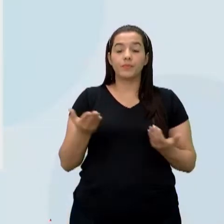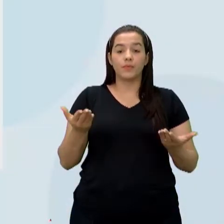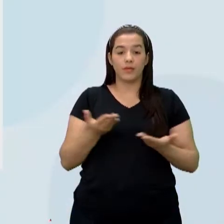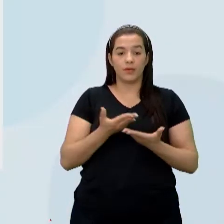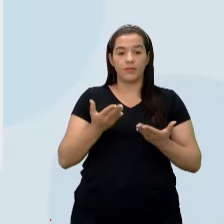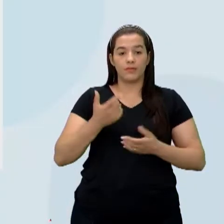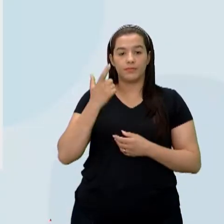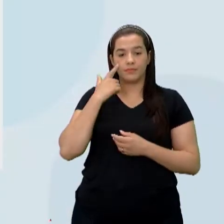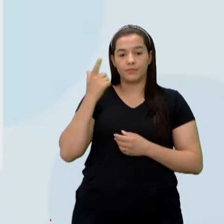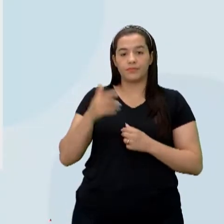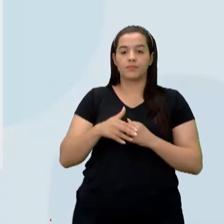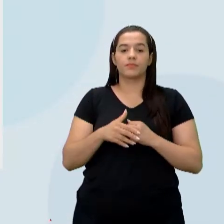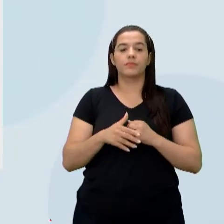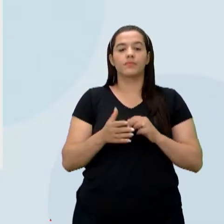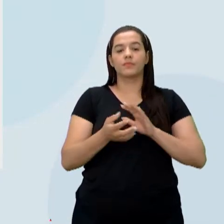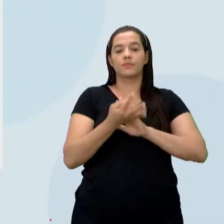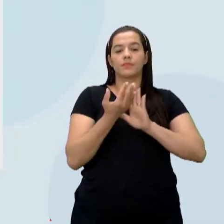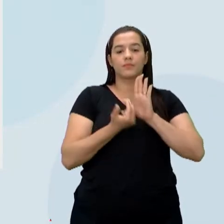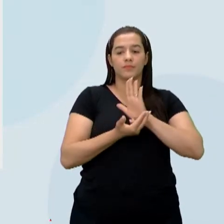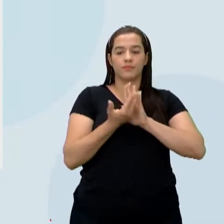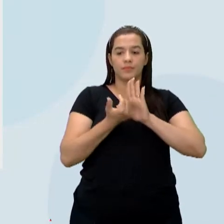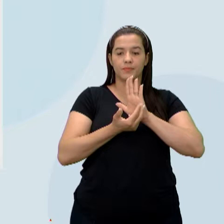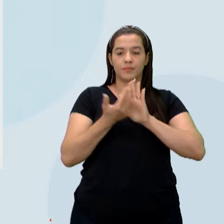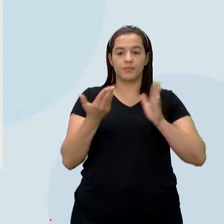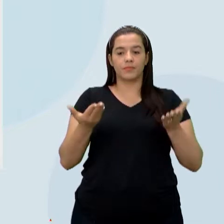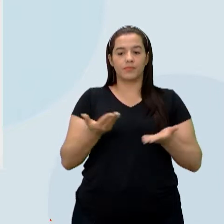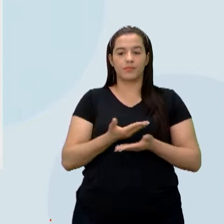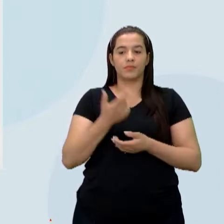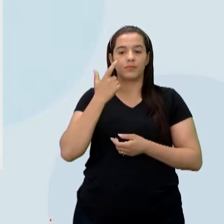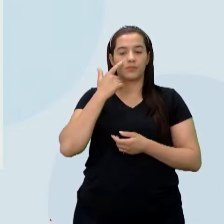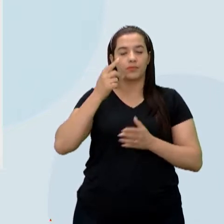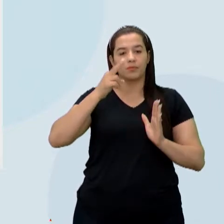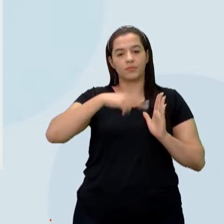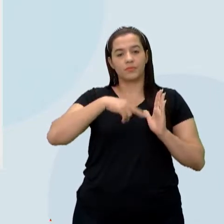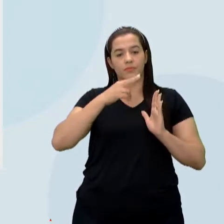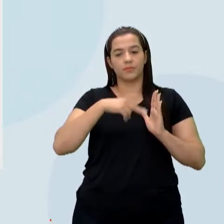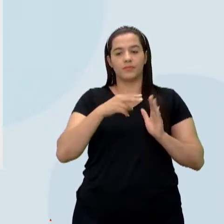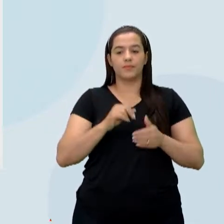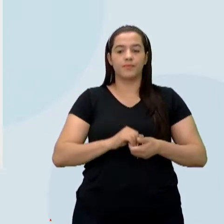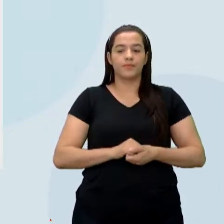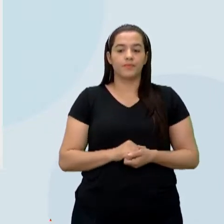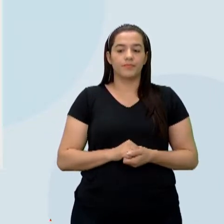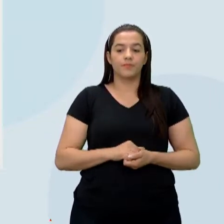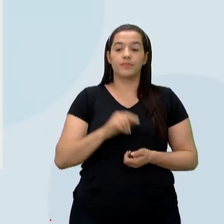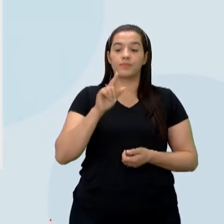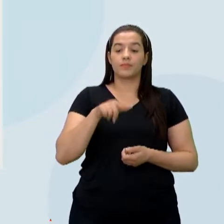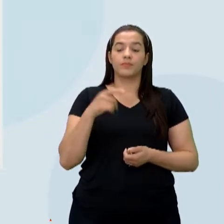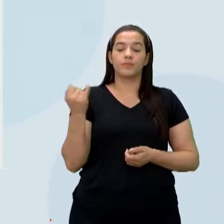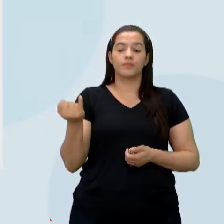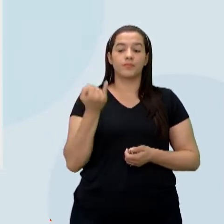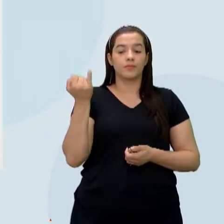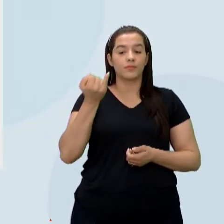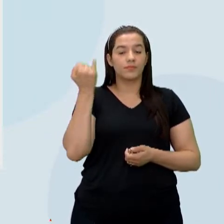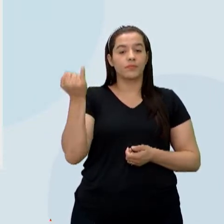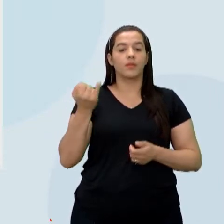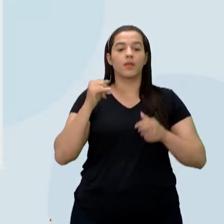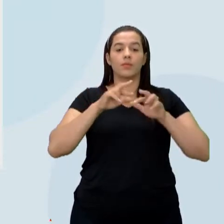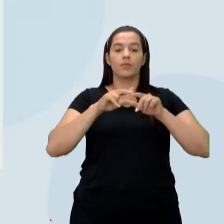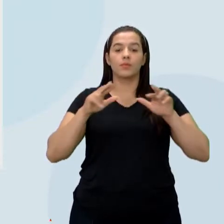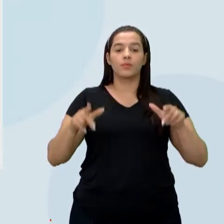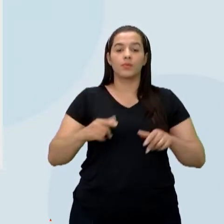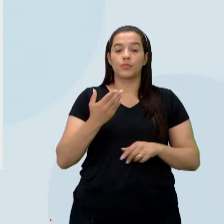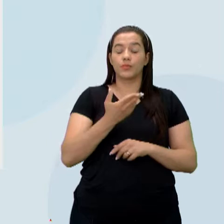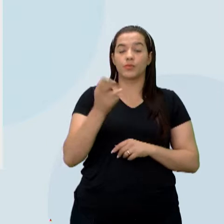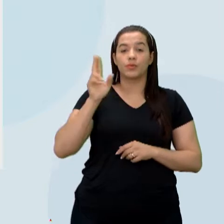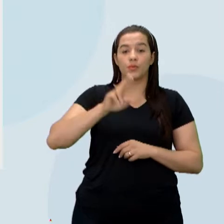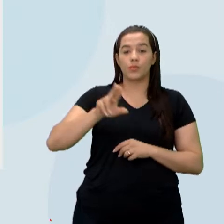tirinha do Garfield. Vamos lá ler. Então tem aí, ó. Importante, né? Nas tirinhas sempre observar aí o